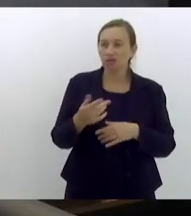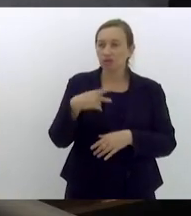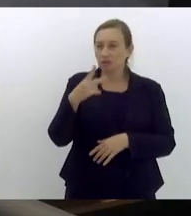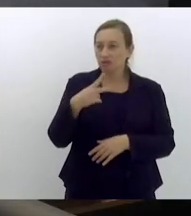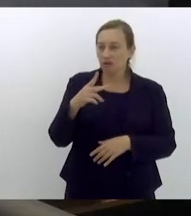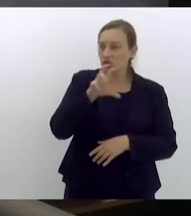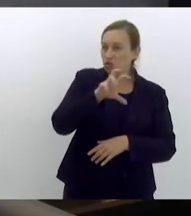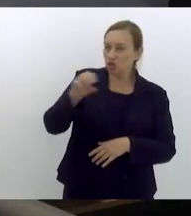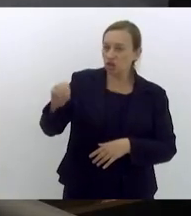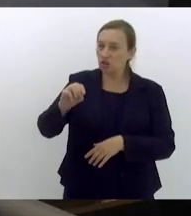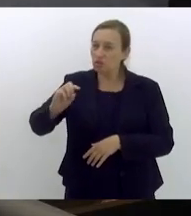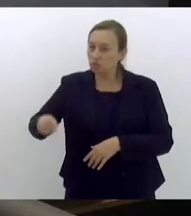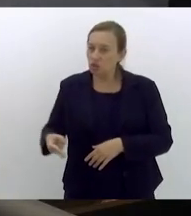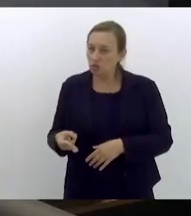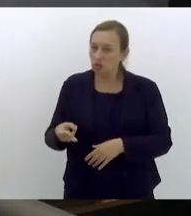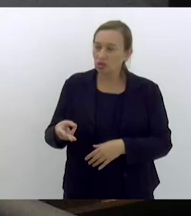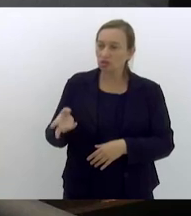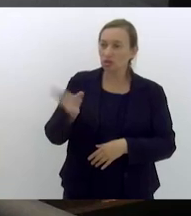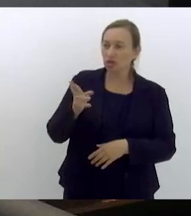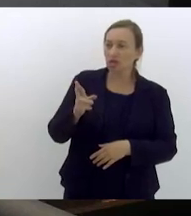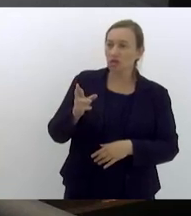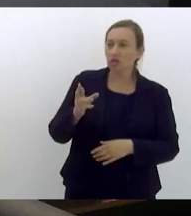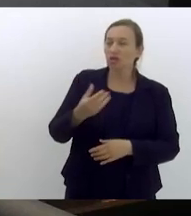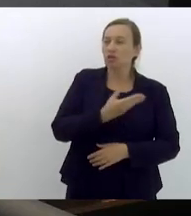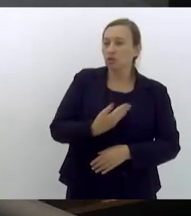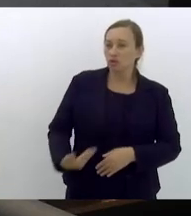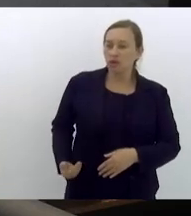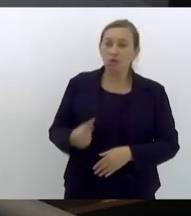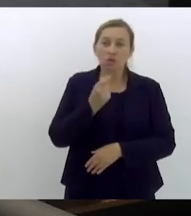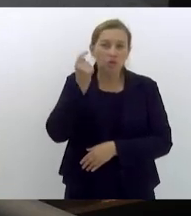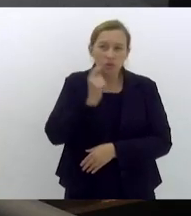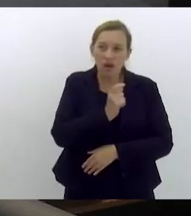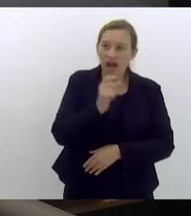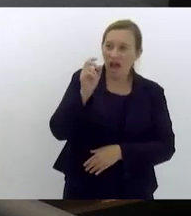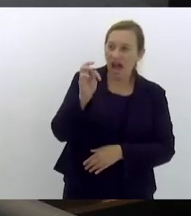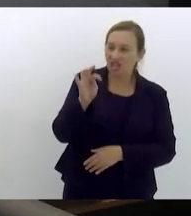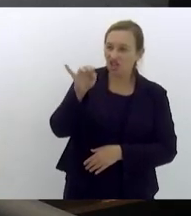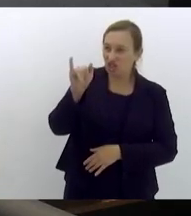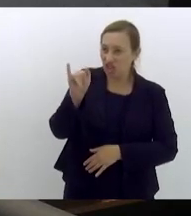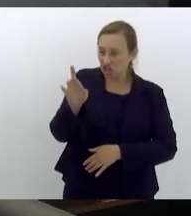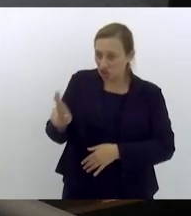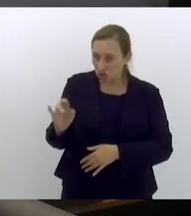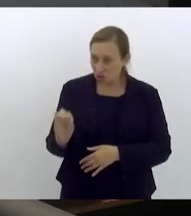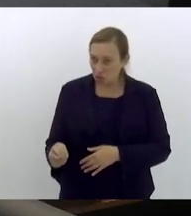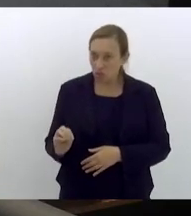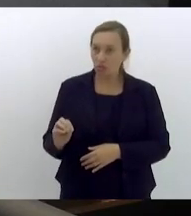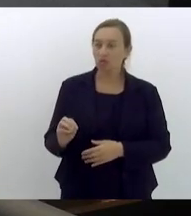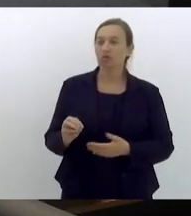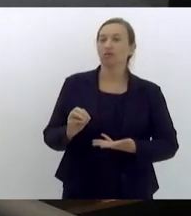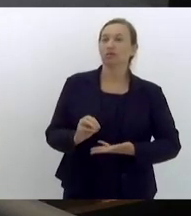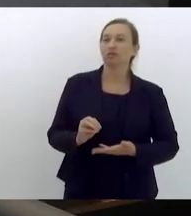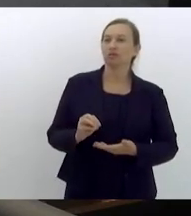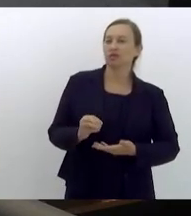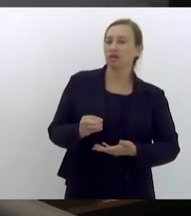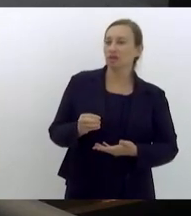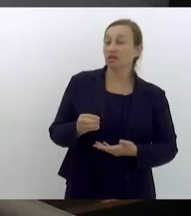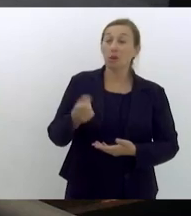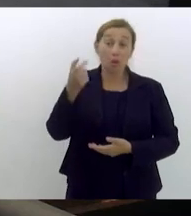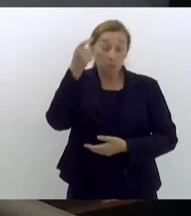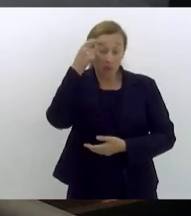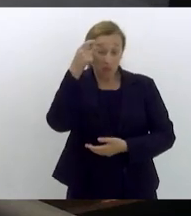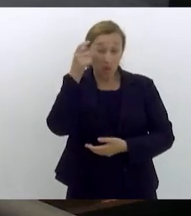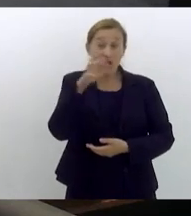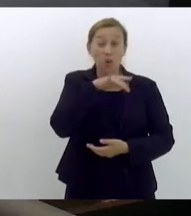milhões de reais para o governador Cláudio Castro investiu através de Rio vossa excelência tem uma indignação seletiva vossa excelência tem uma memória